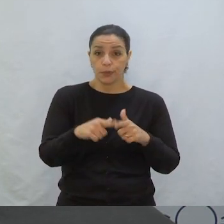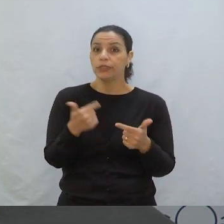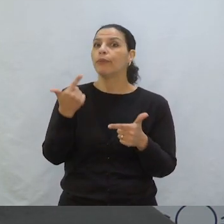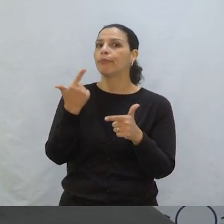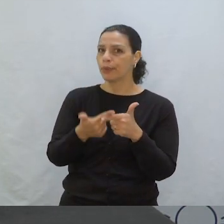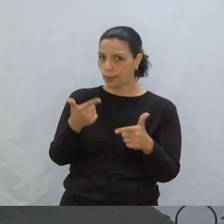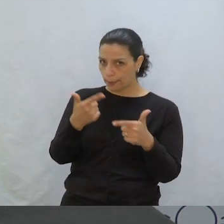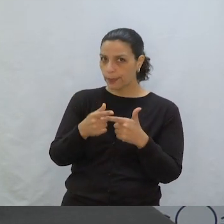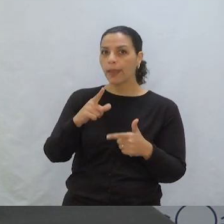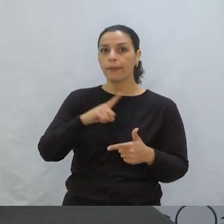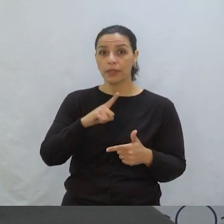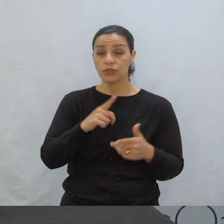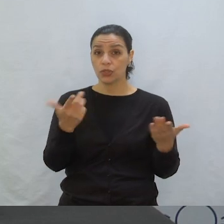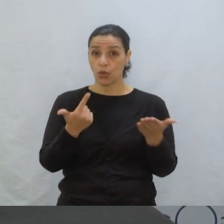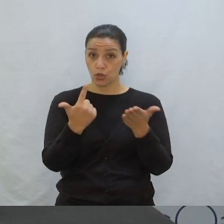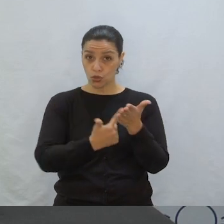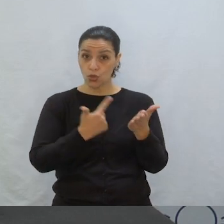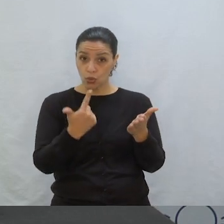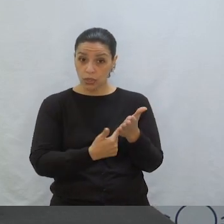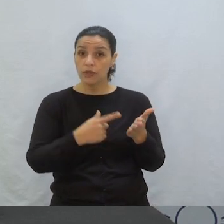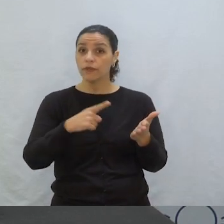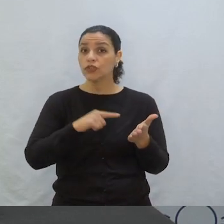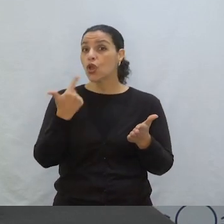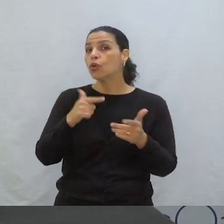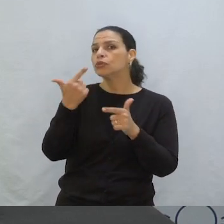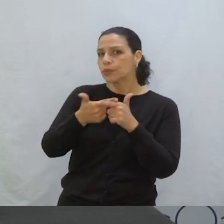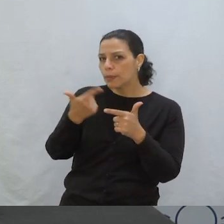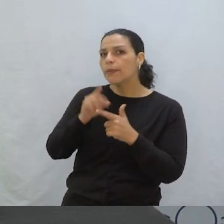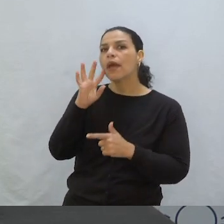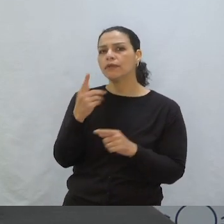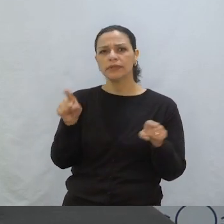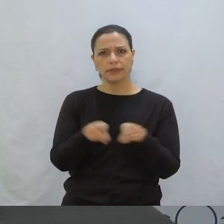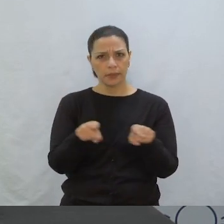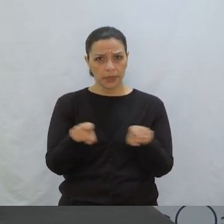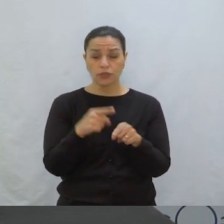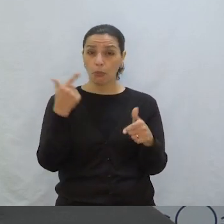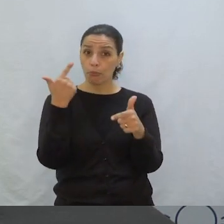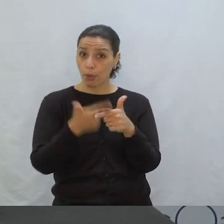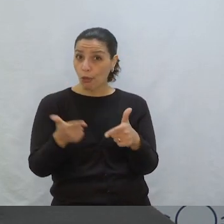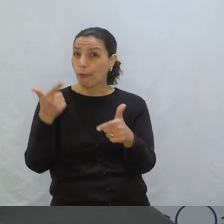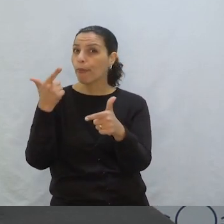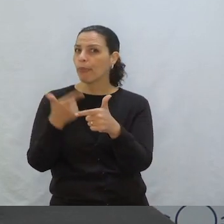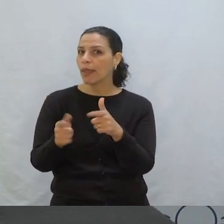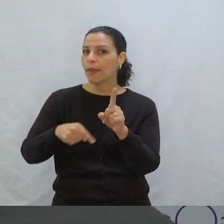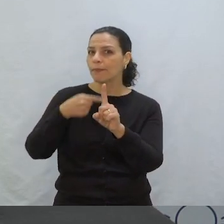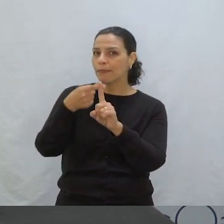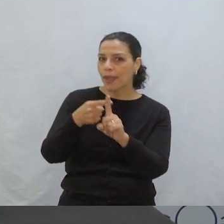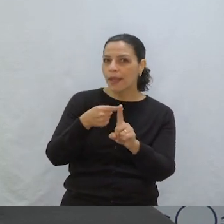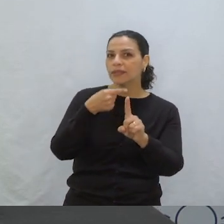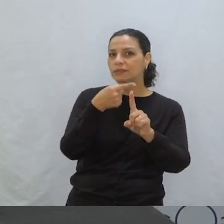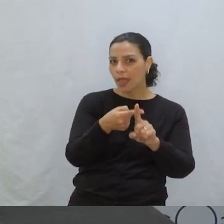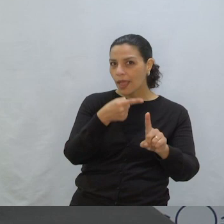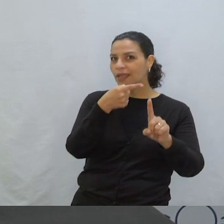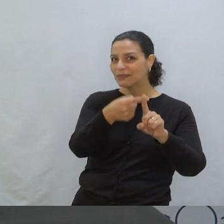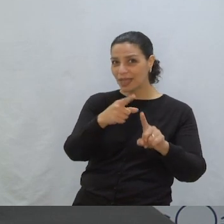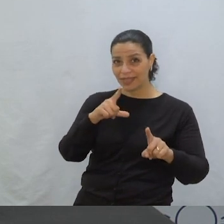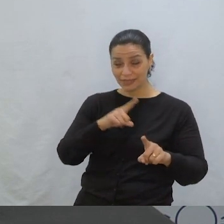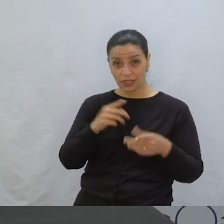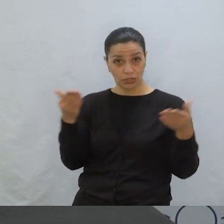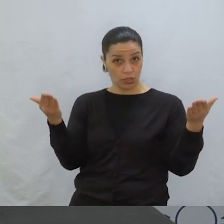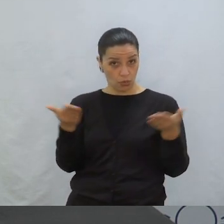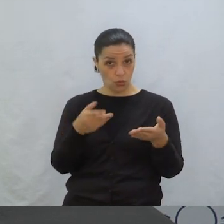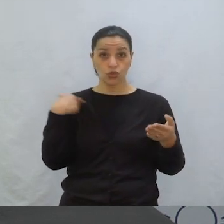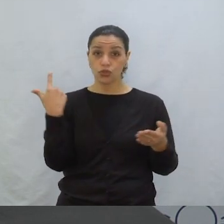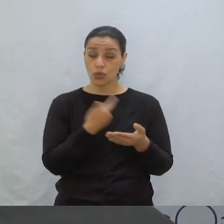ela tinha um problema. E dentro desse livro tinha vários outros problemas. E eram problemas de adição, lembram? Então